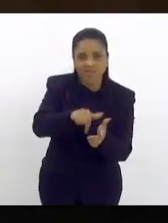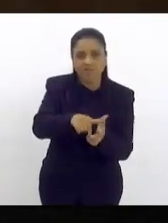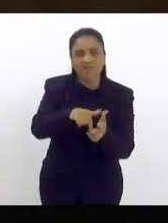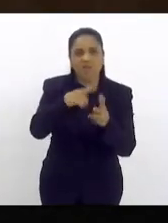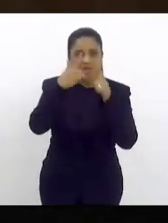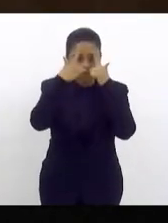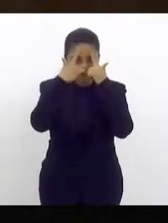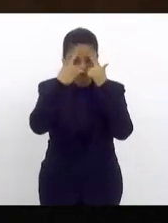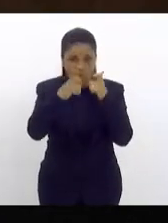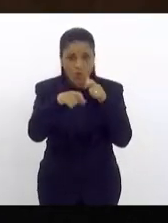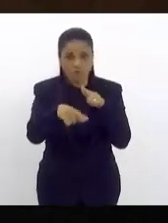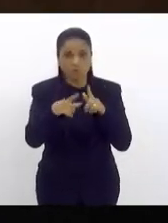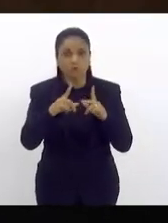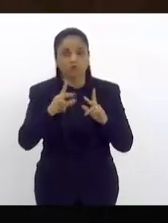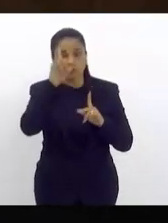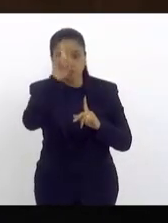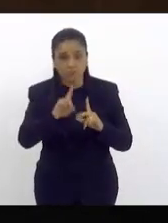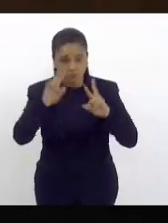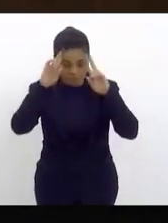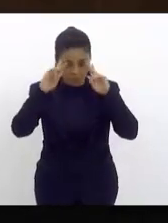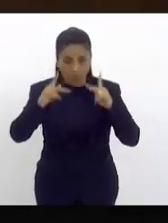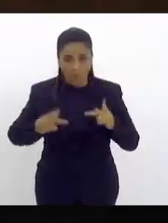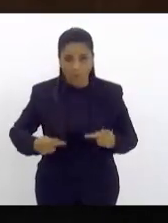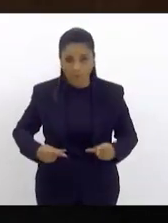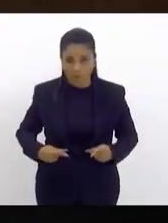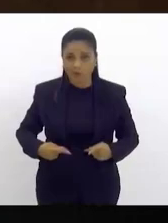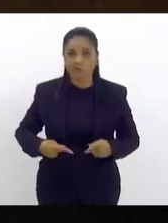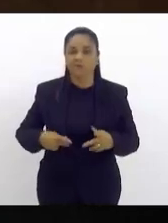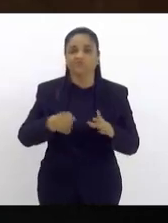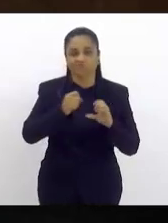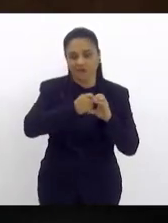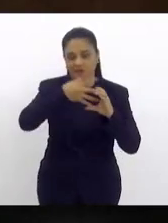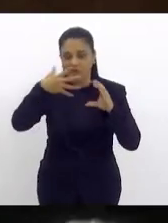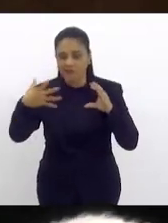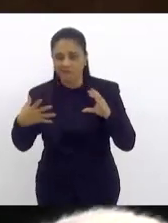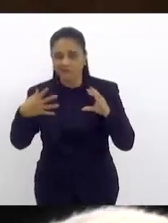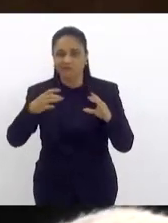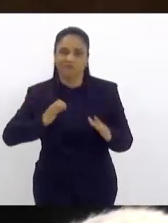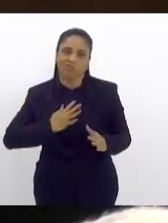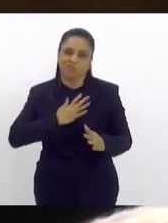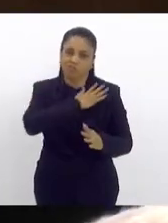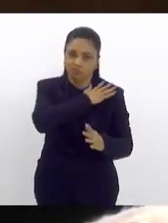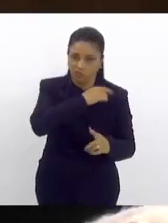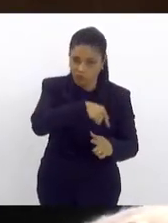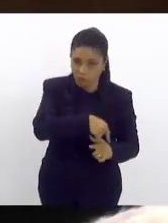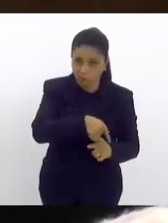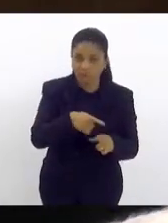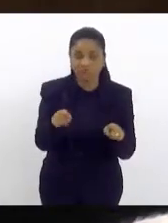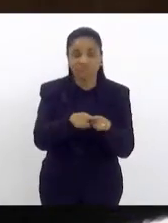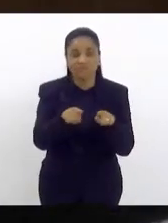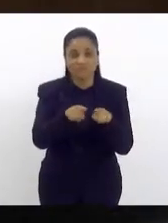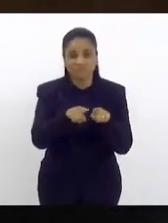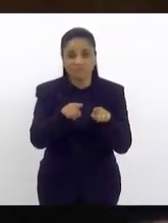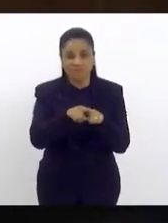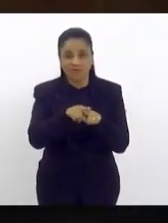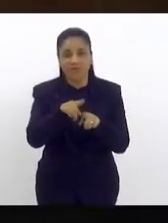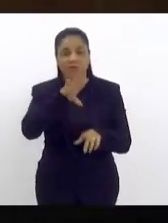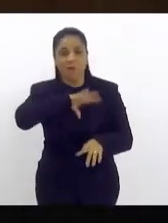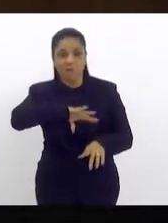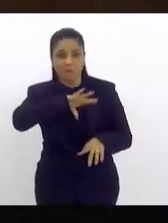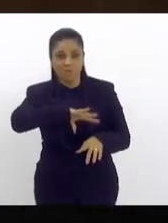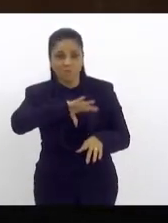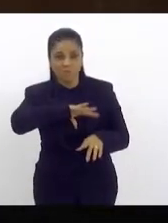e de violações dos Direitos Humanos como é próprio e característica de todas as ditaduras também negou a Portugal